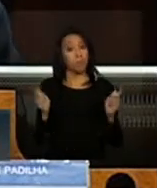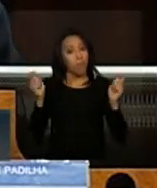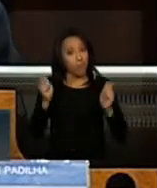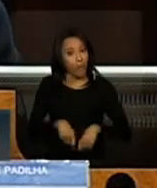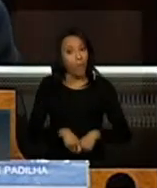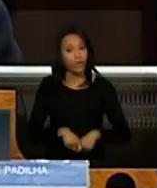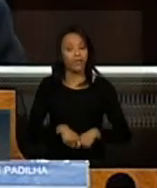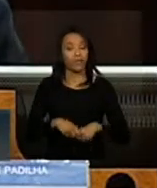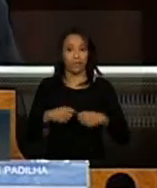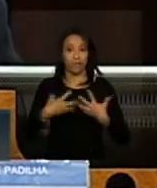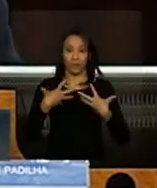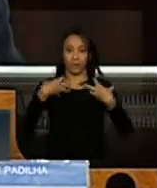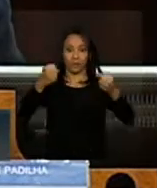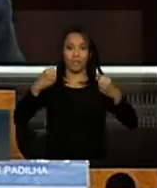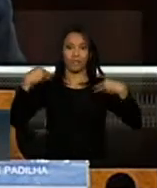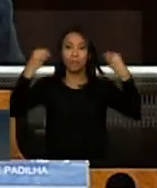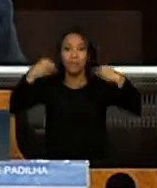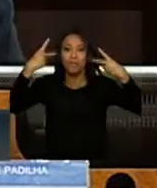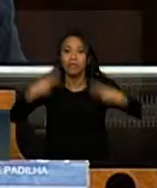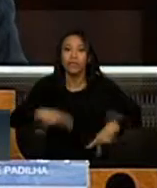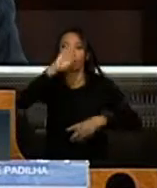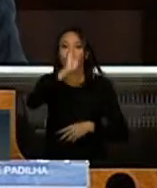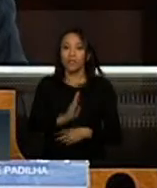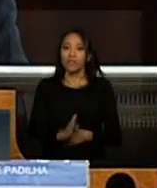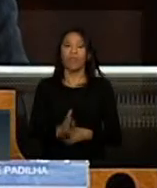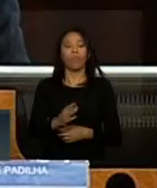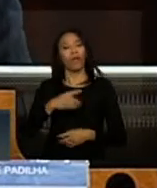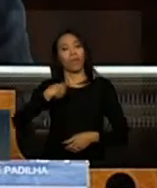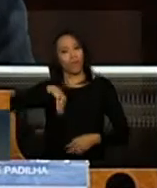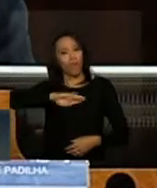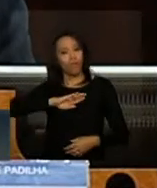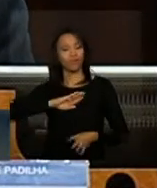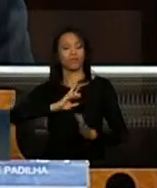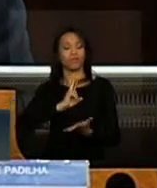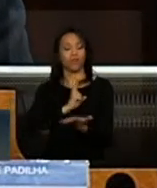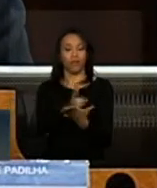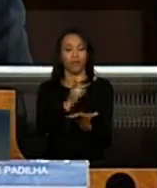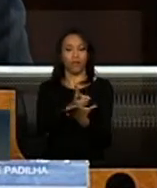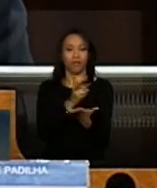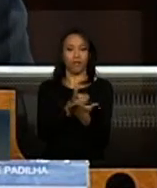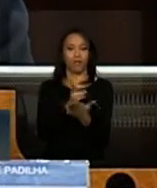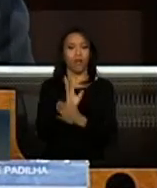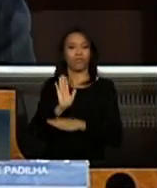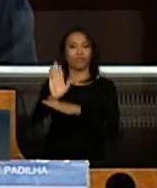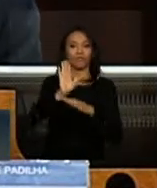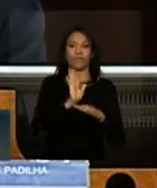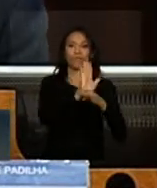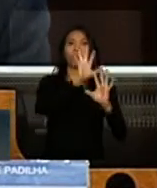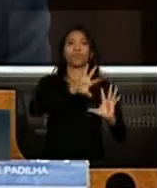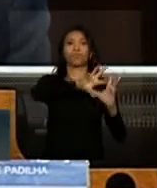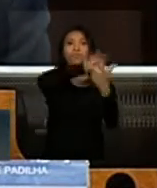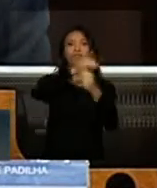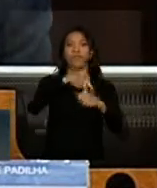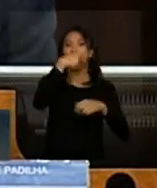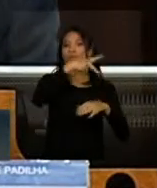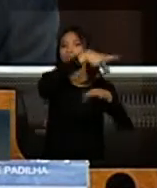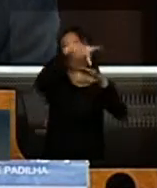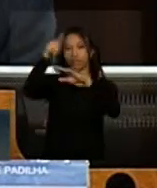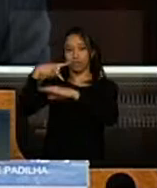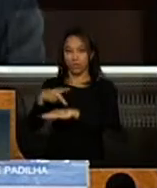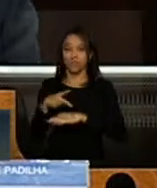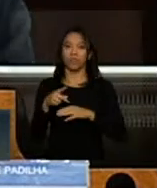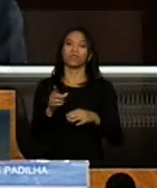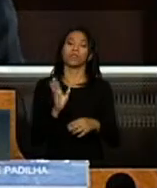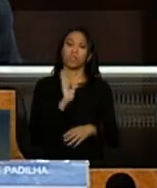essas experiências do Brasil para nos associarmos cada vez mais. Já cooperamos internacionalmente, o Elvésio,